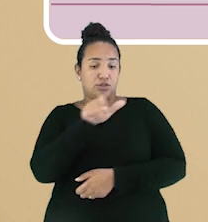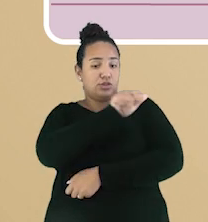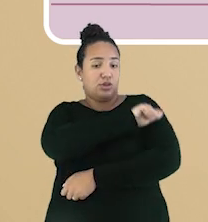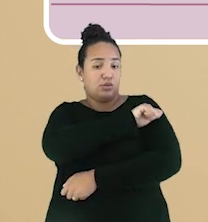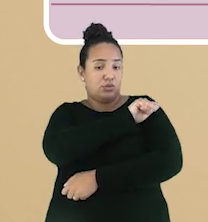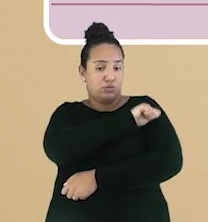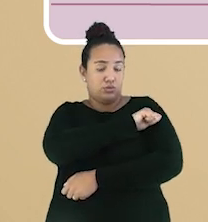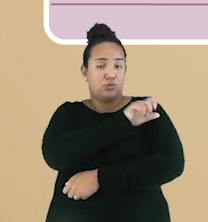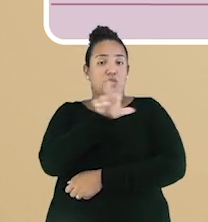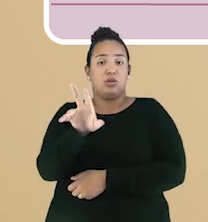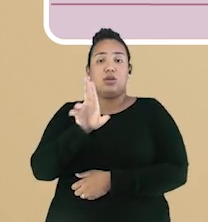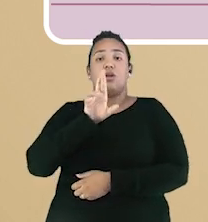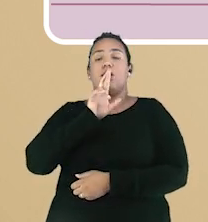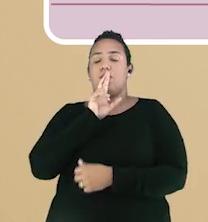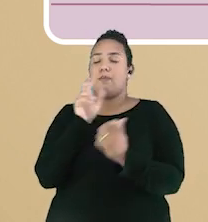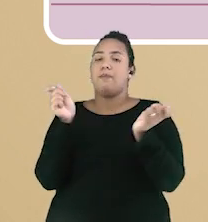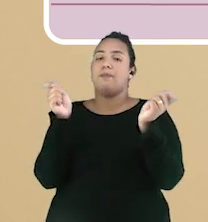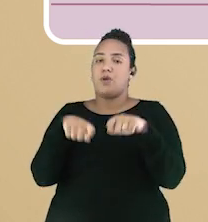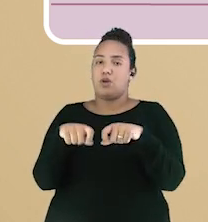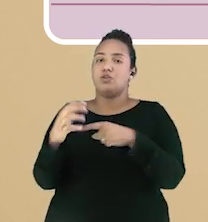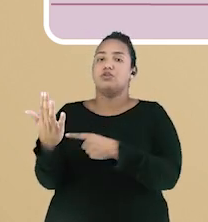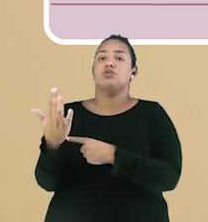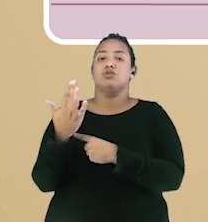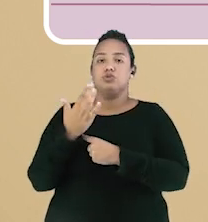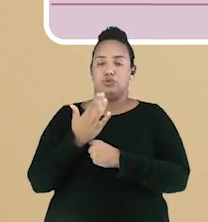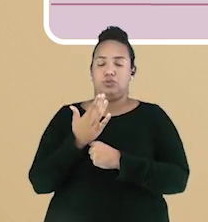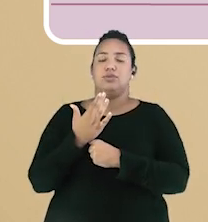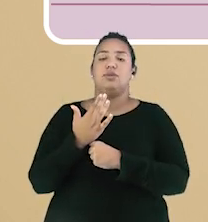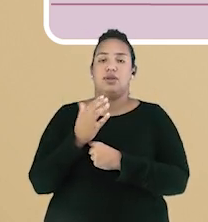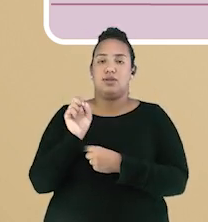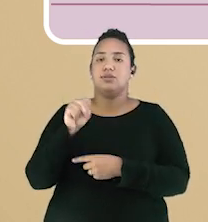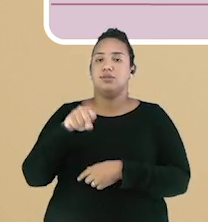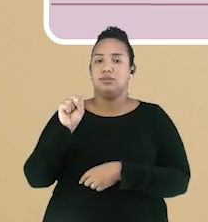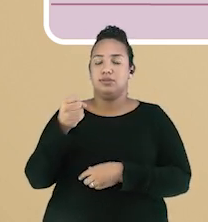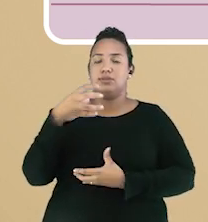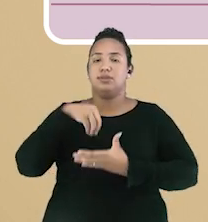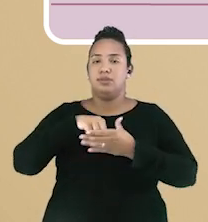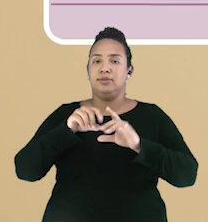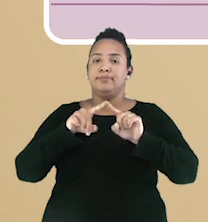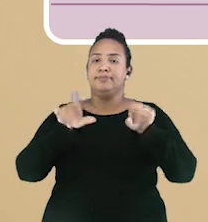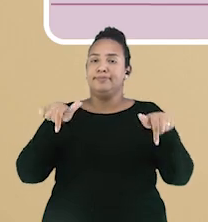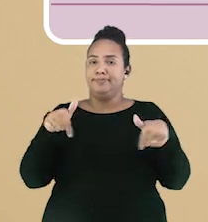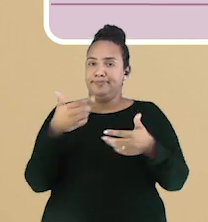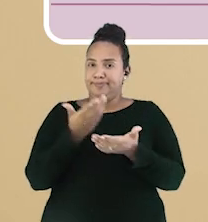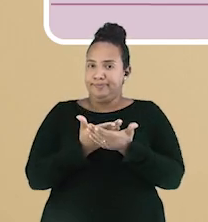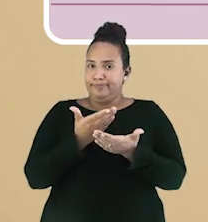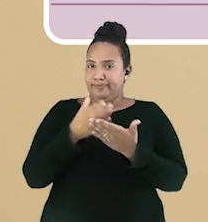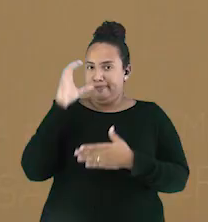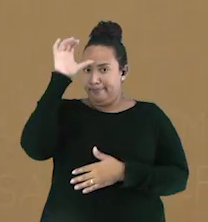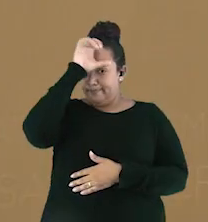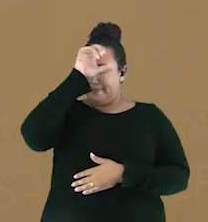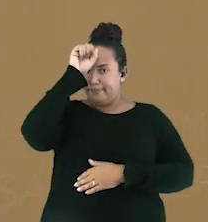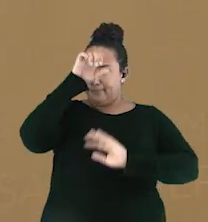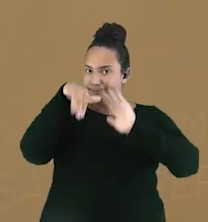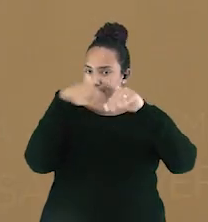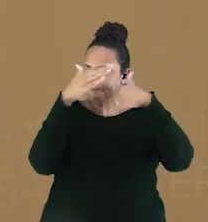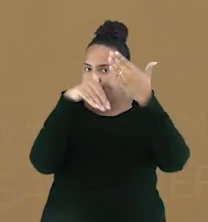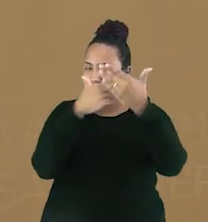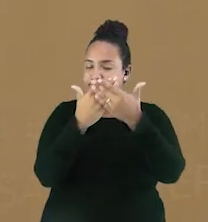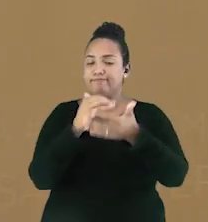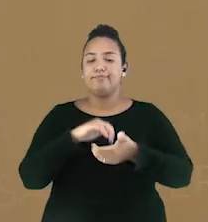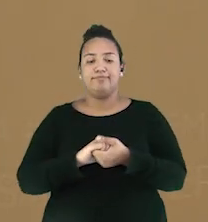alunos, responderam que o uso do celular é eficaz no seu processo de aprendizagem.